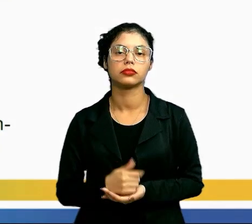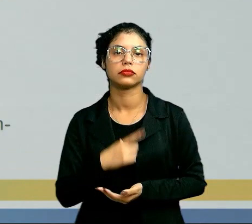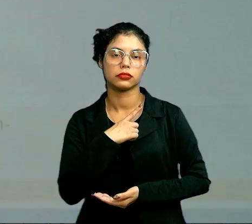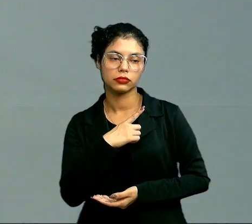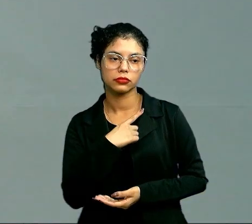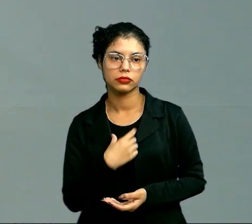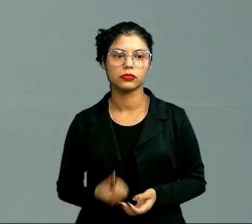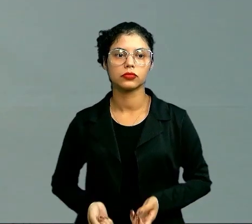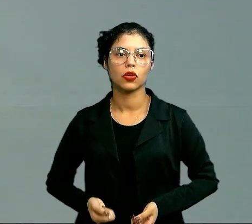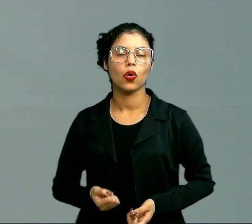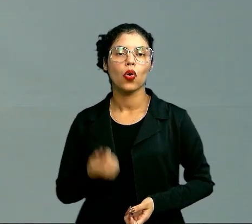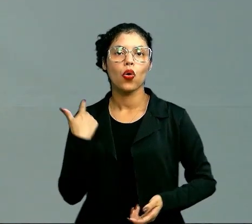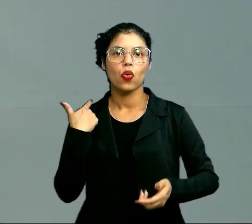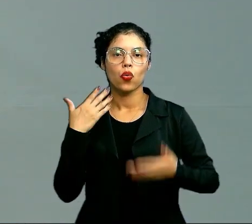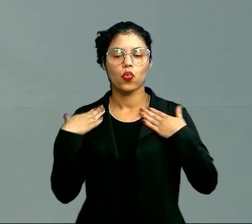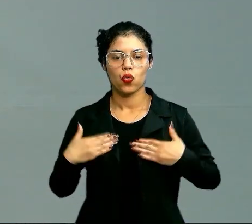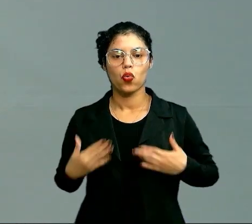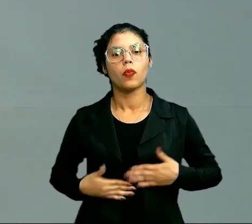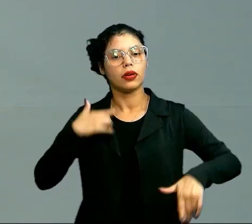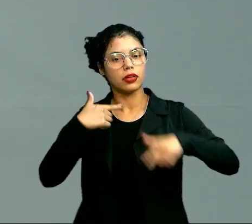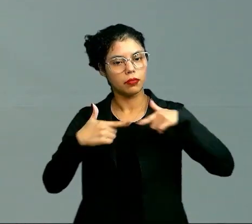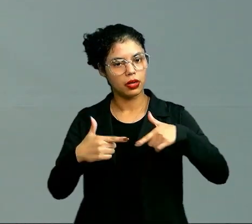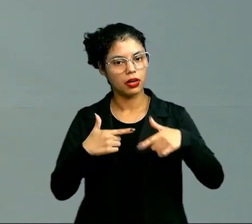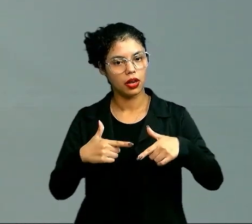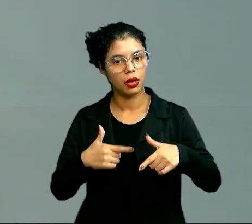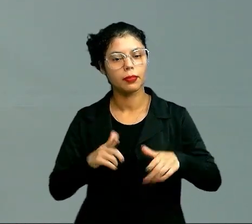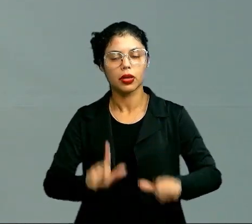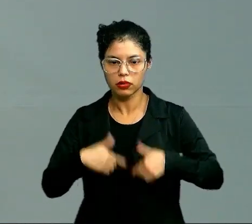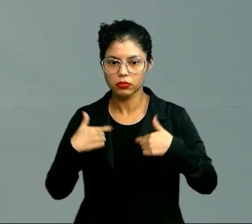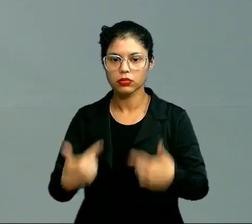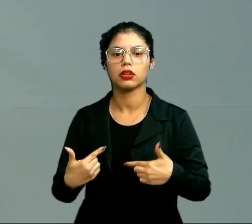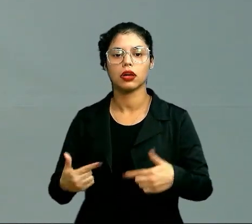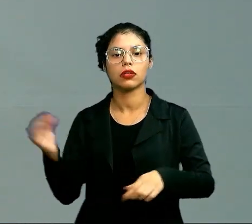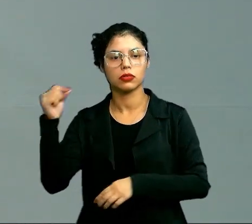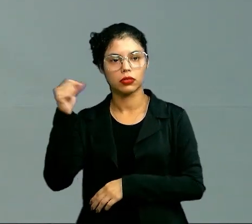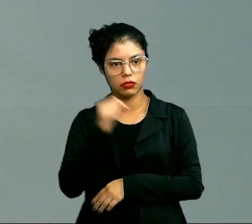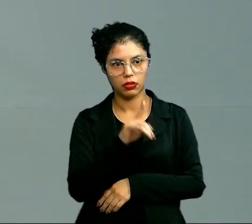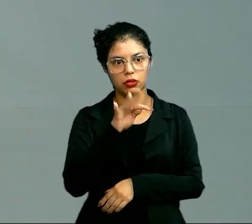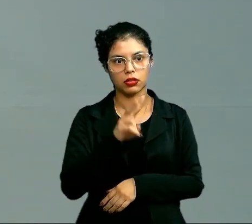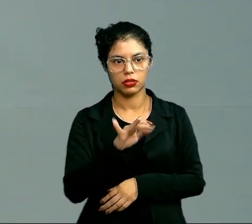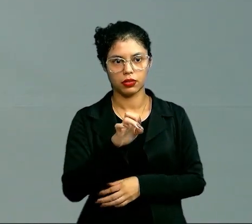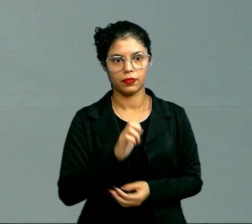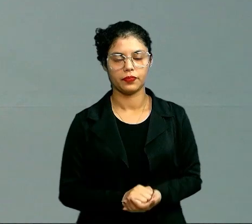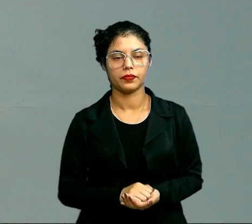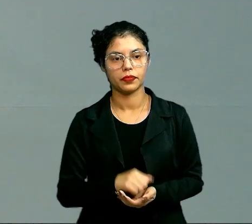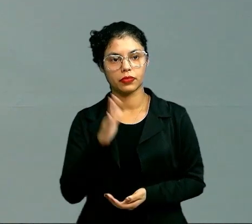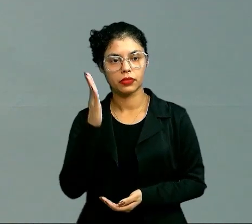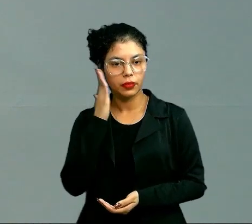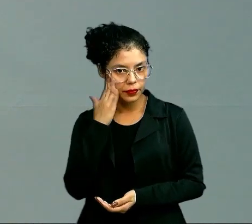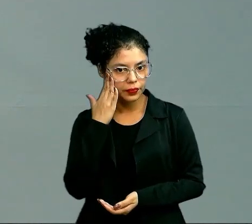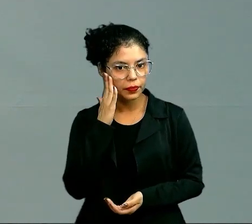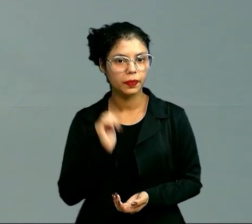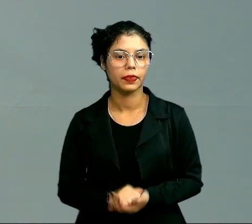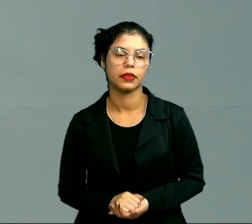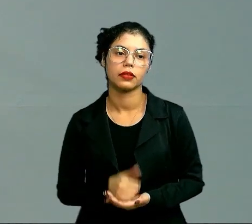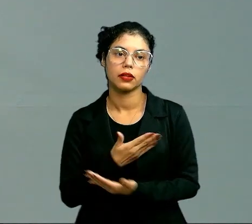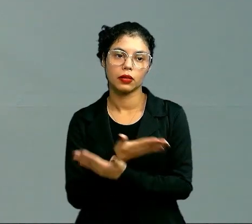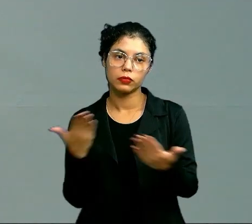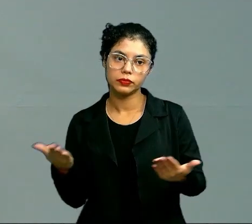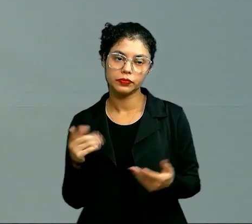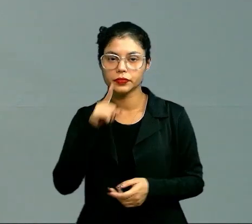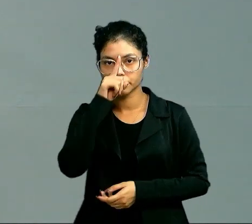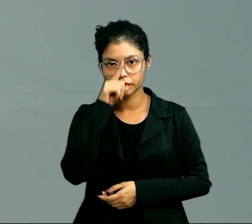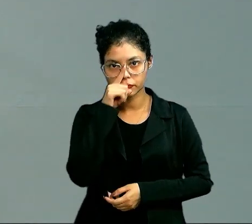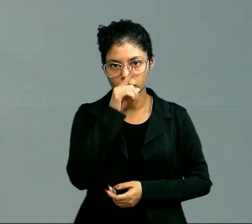para ela. Ah, professora, eu peguei 2 vezes dengue, então tu pegou uma dengue diferente, tá certo? Inclusive, pessoal, é até